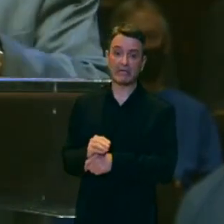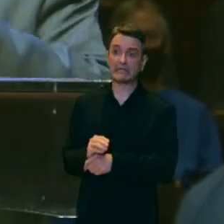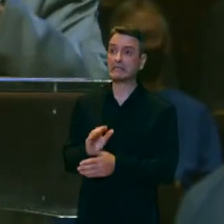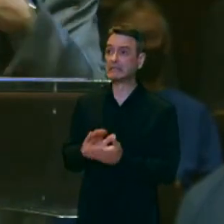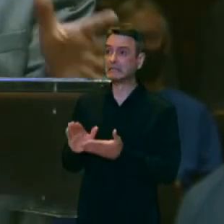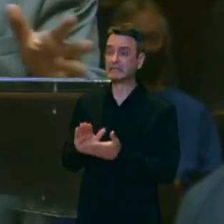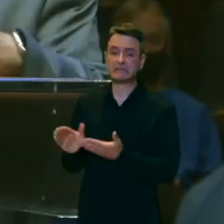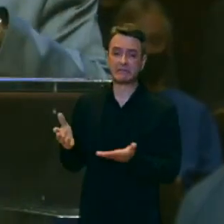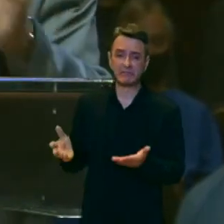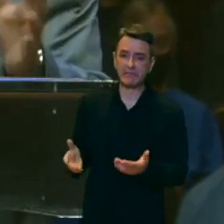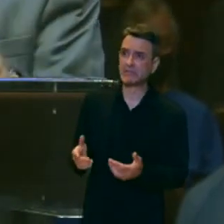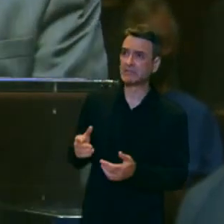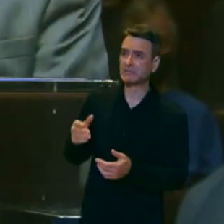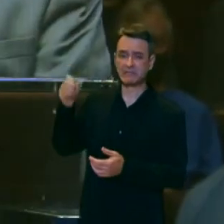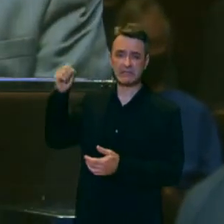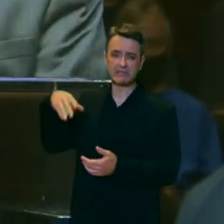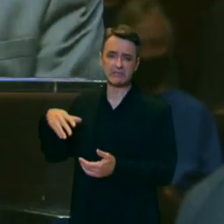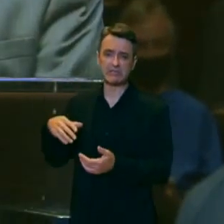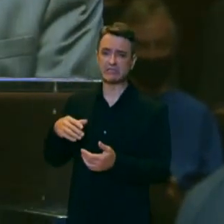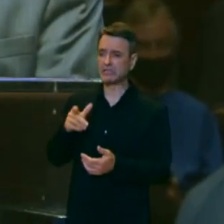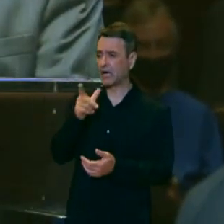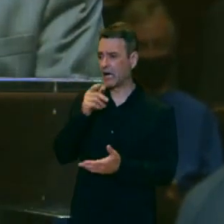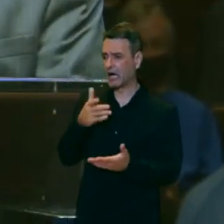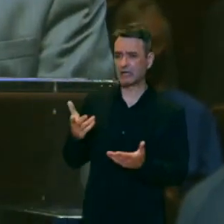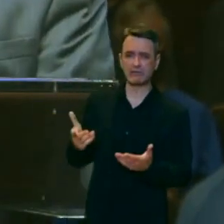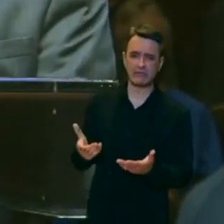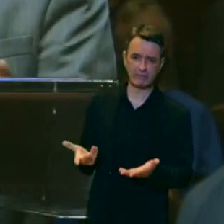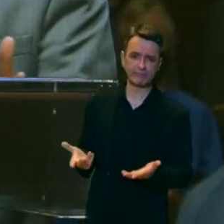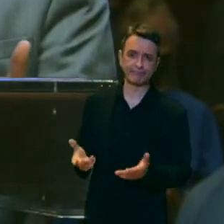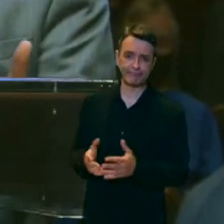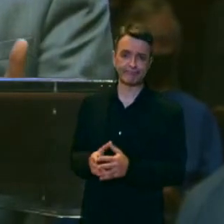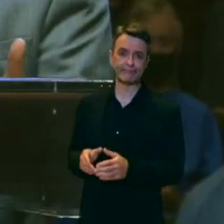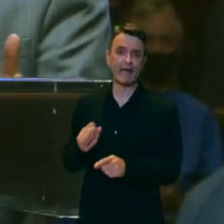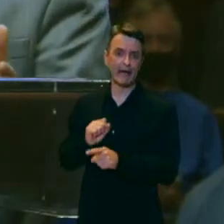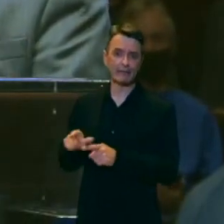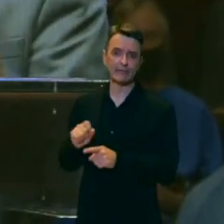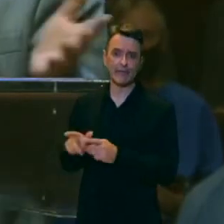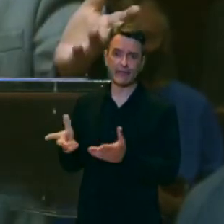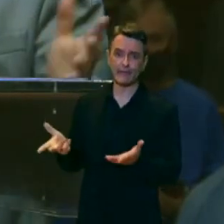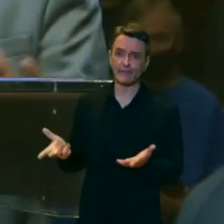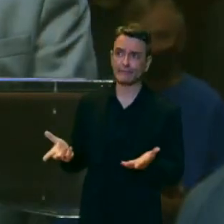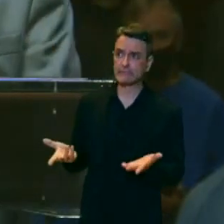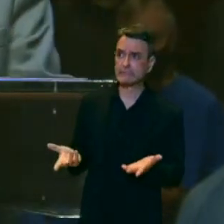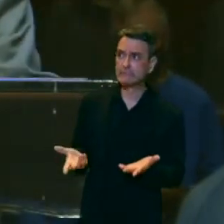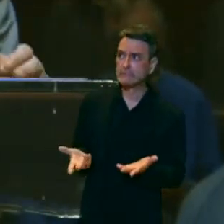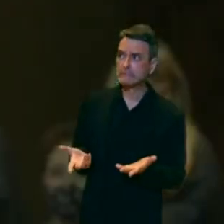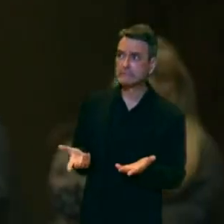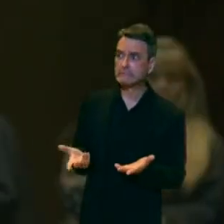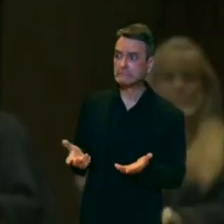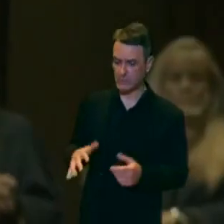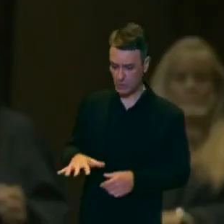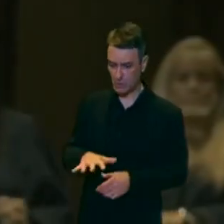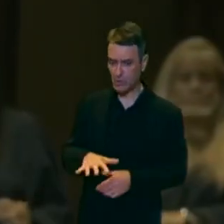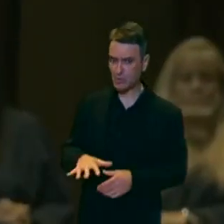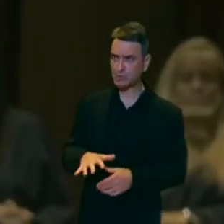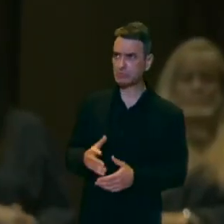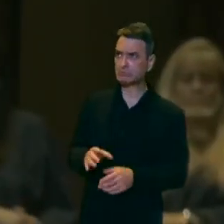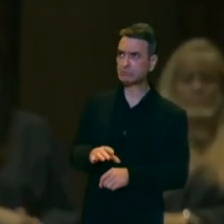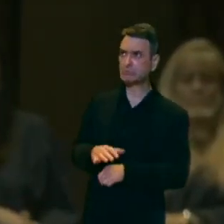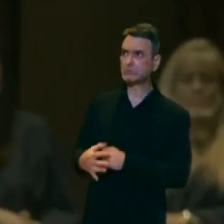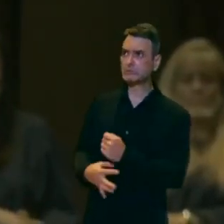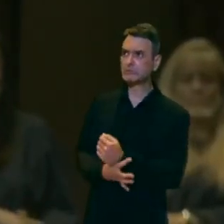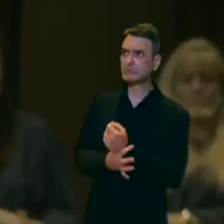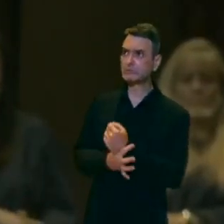a mesma luz, a mesma água e assim por diante. E aí a gente fica pensando, onde está, não é, a nossa